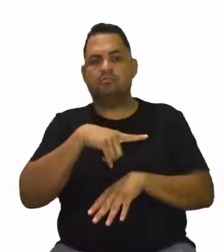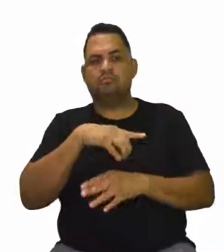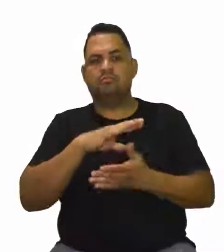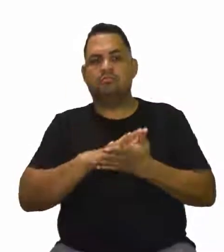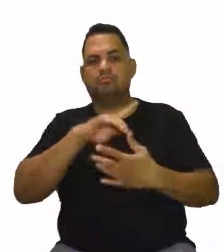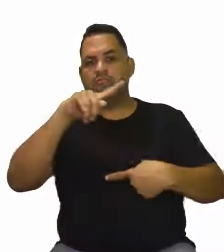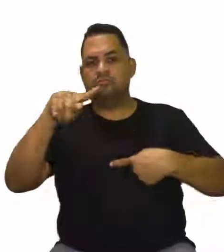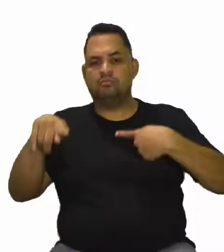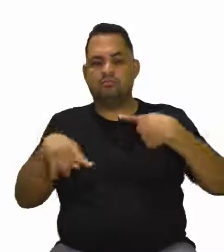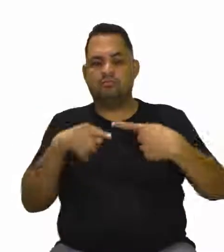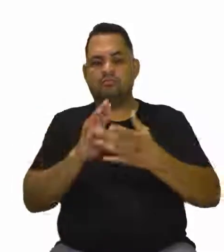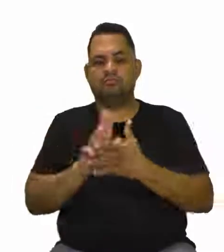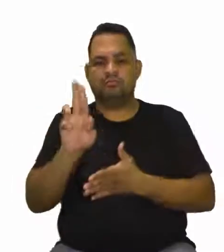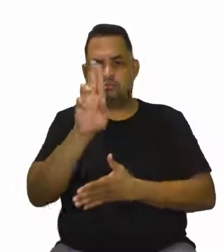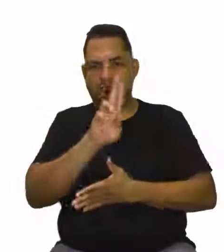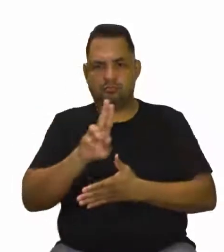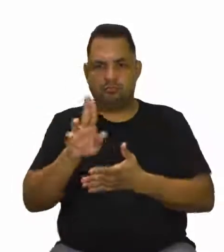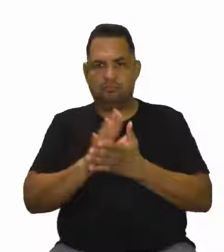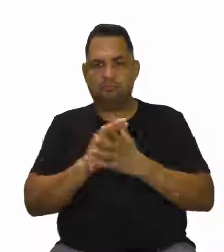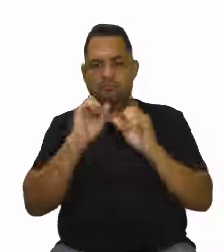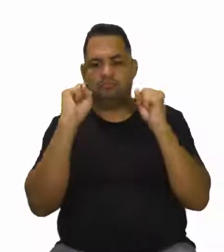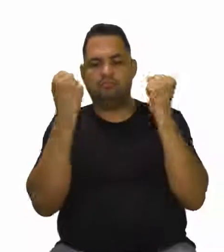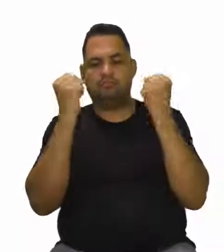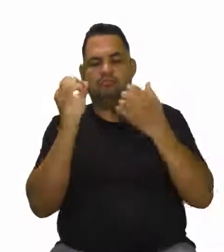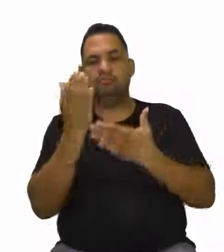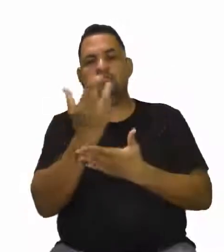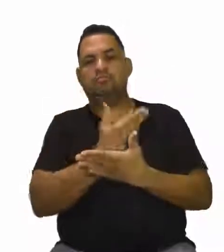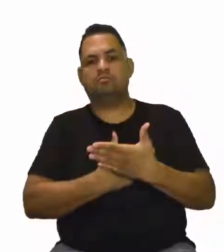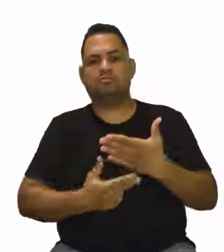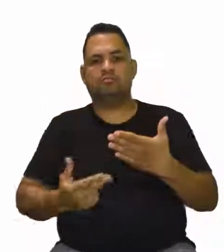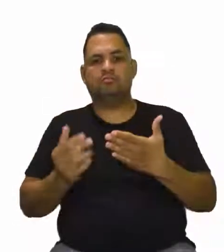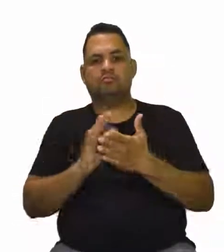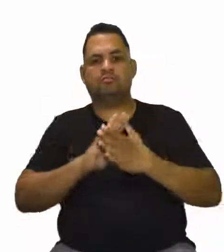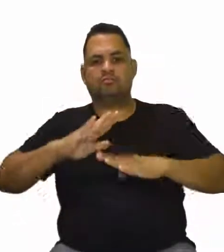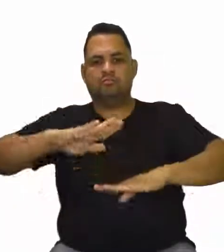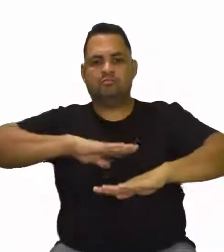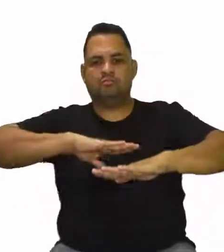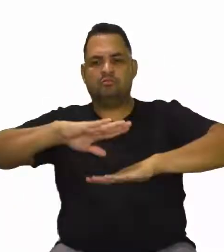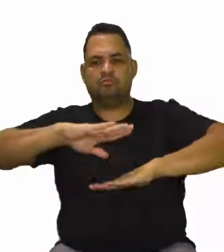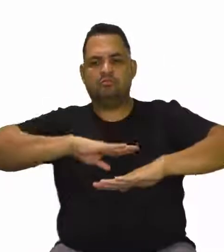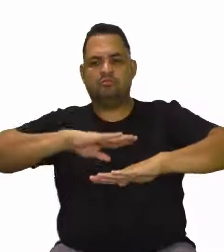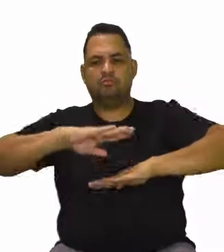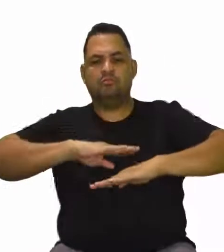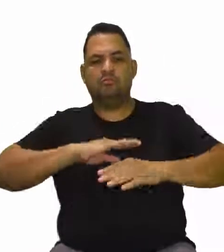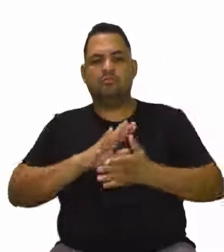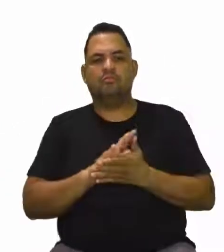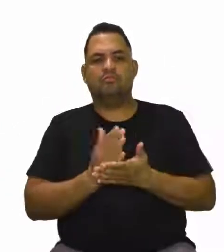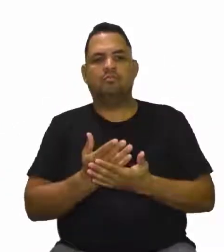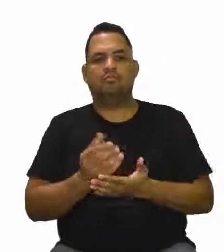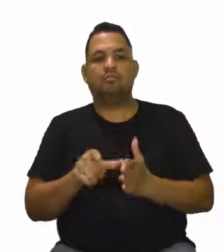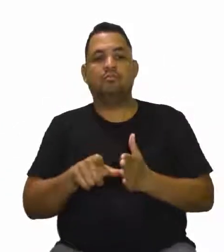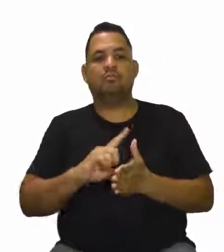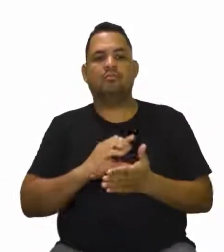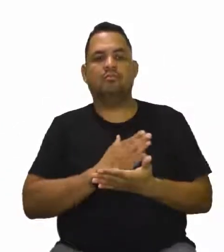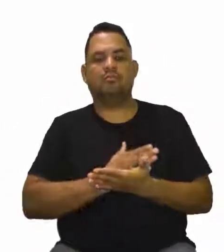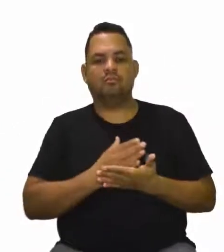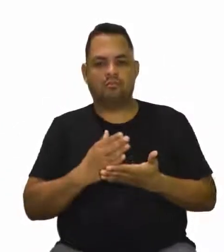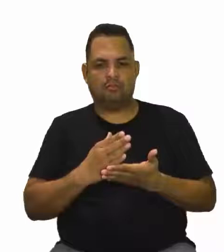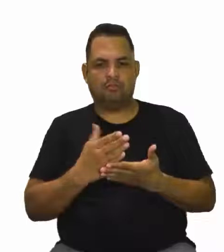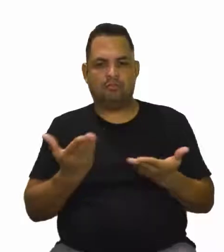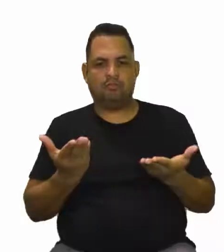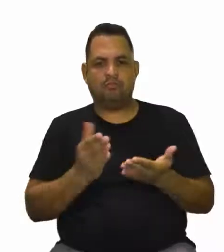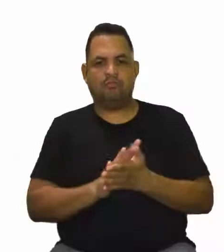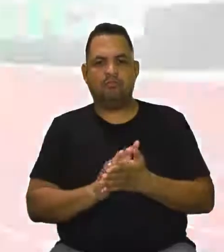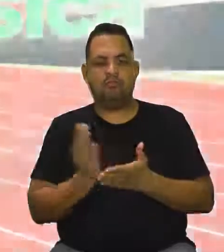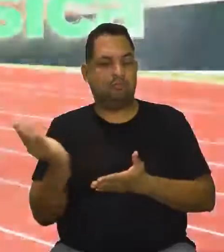a finalidade e a aplicação da ginástica de condicionamento. Então antes de eu seguir, eu quero que você